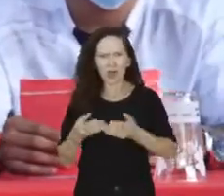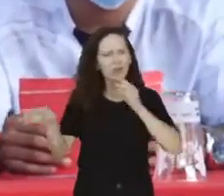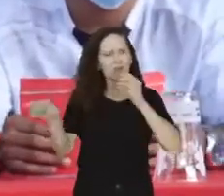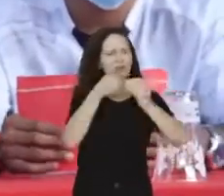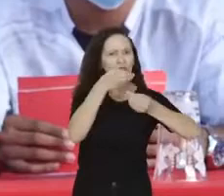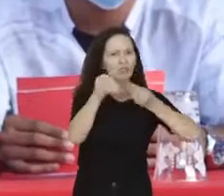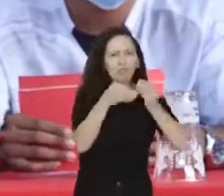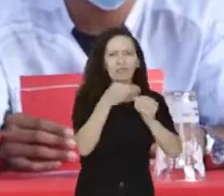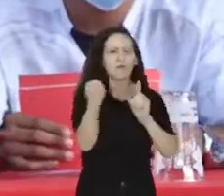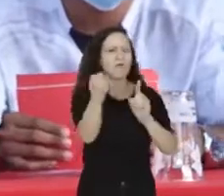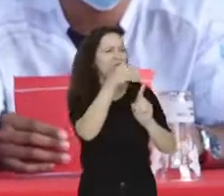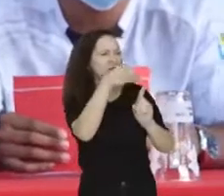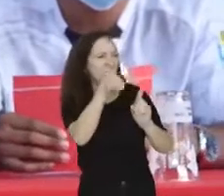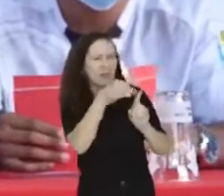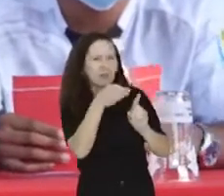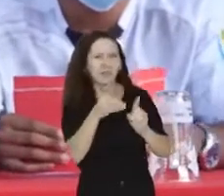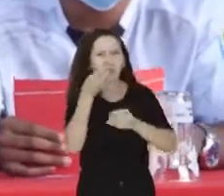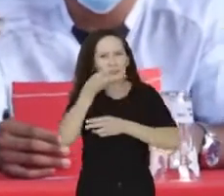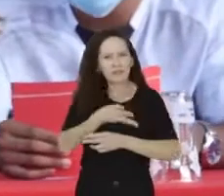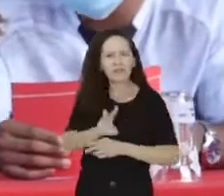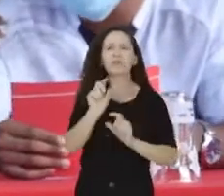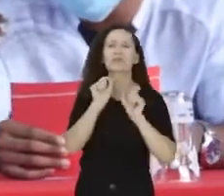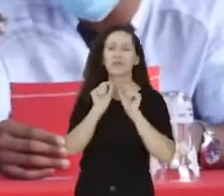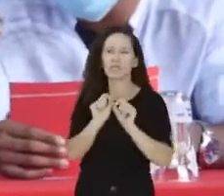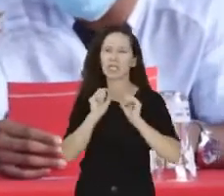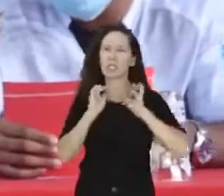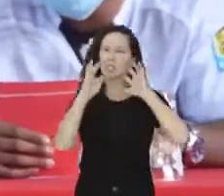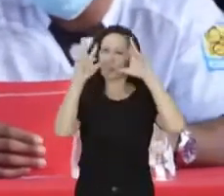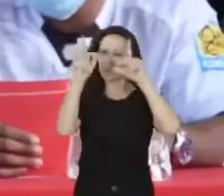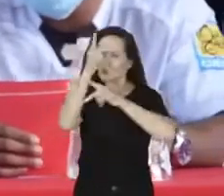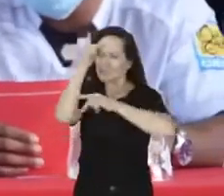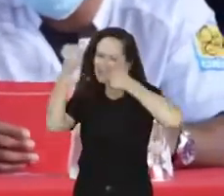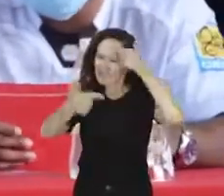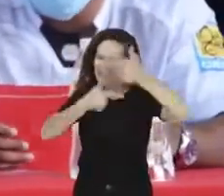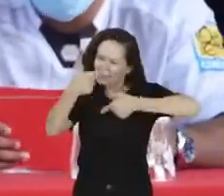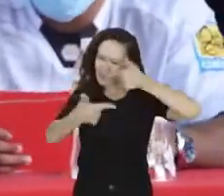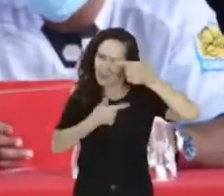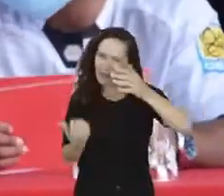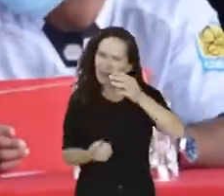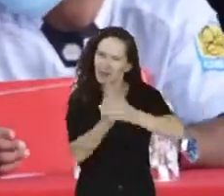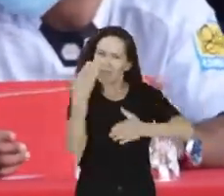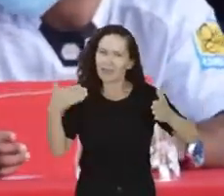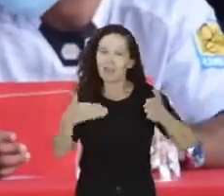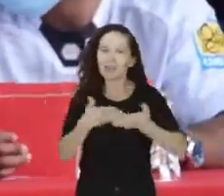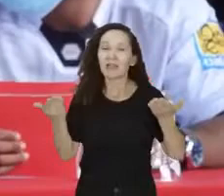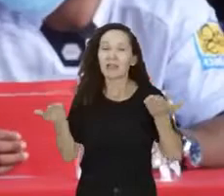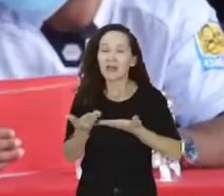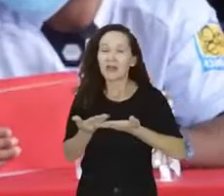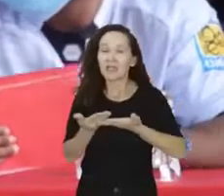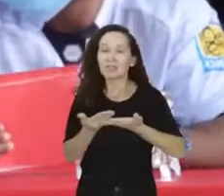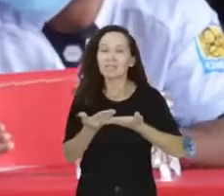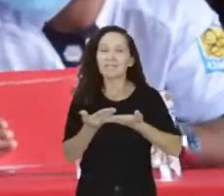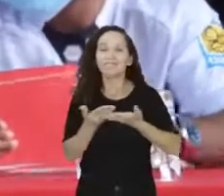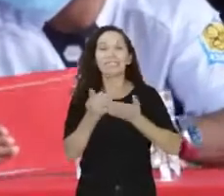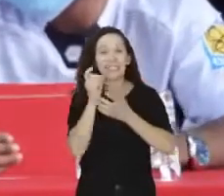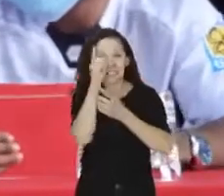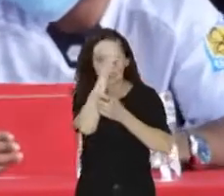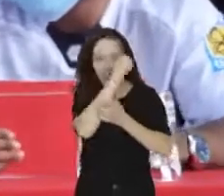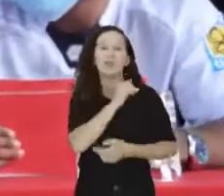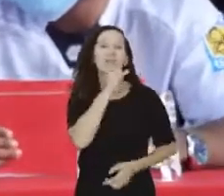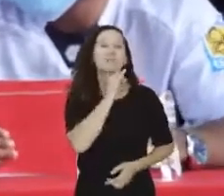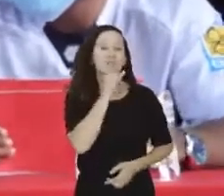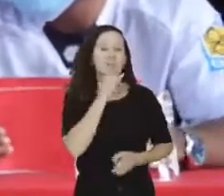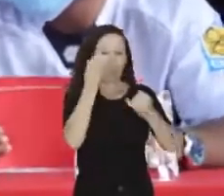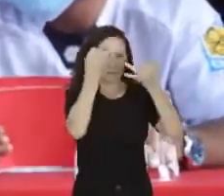da continuidade de todo esse trabalho que está sendo feito até esse momento. Por exemplo, temos aqui a